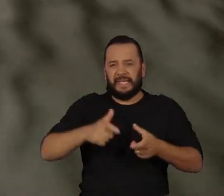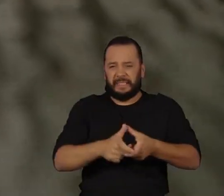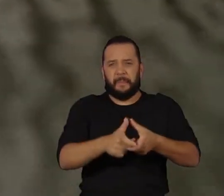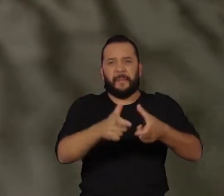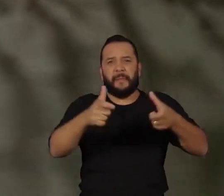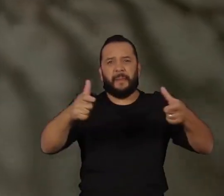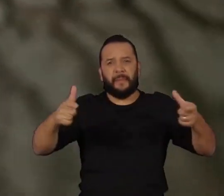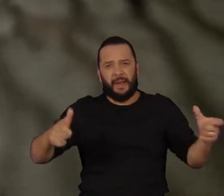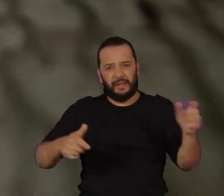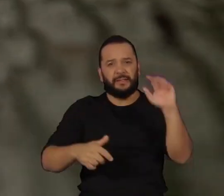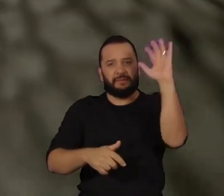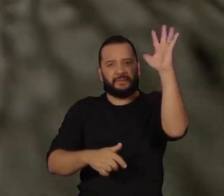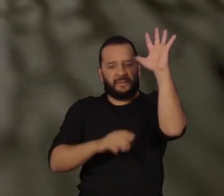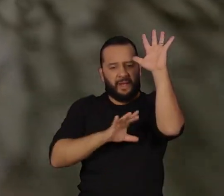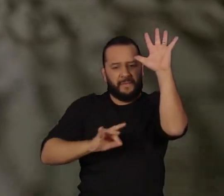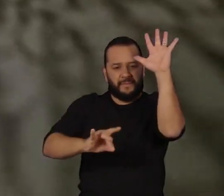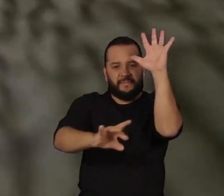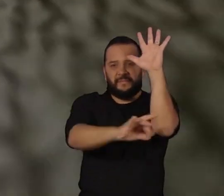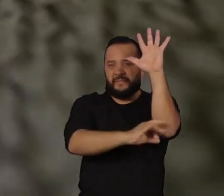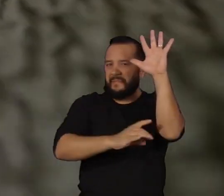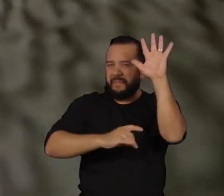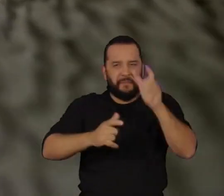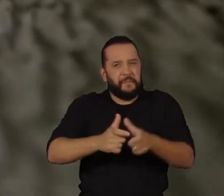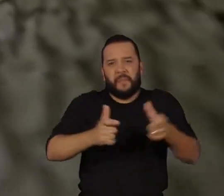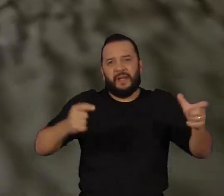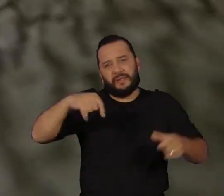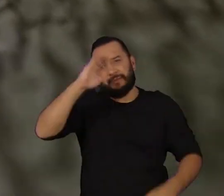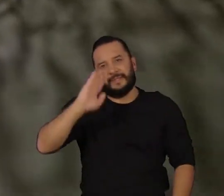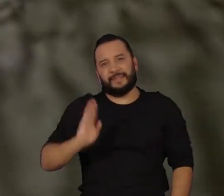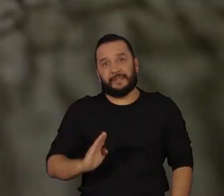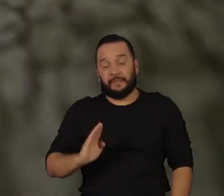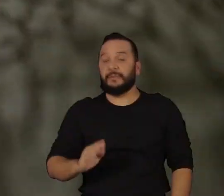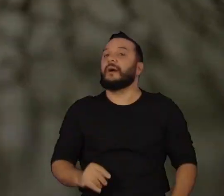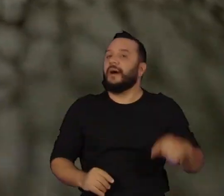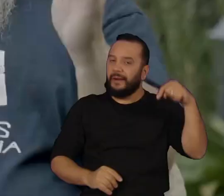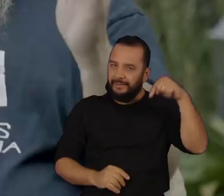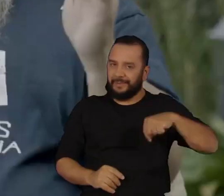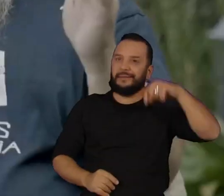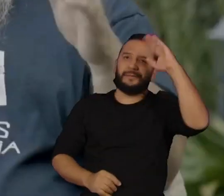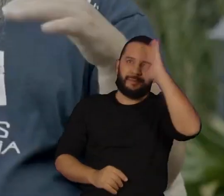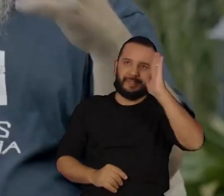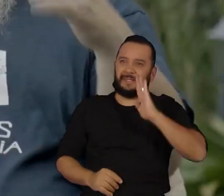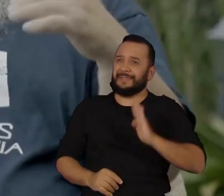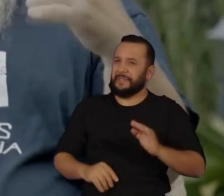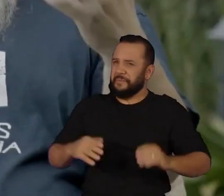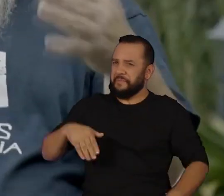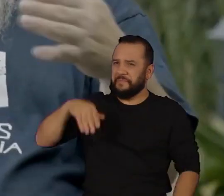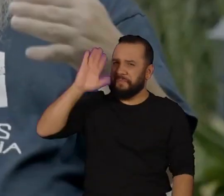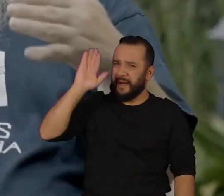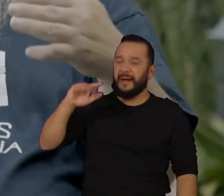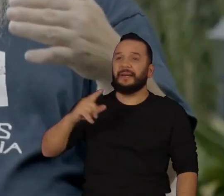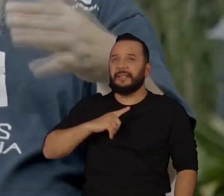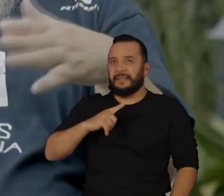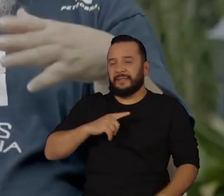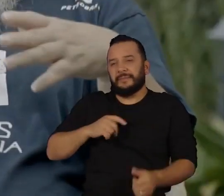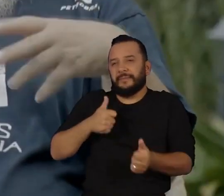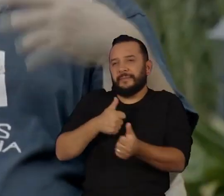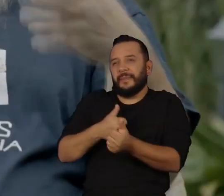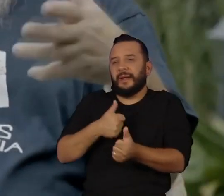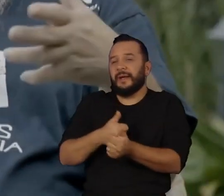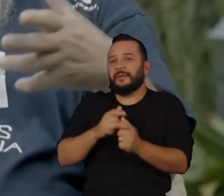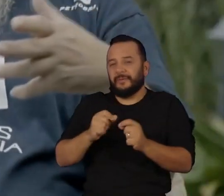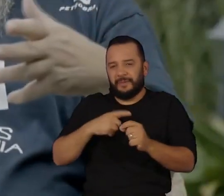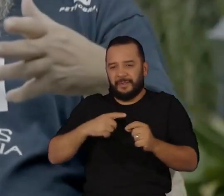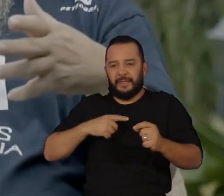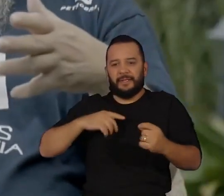Os manguezais, por exemplo, no Brasil, eles são muito mais abundantes da zona equatorial, muito mais próximo ao Equador. Então,